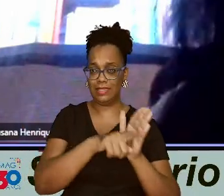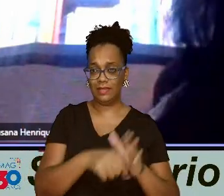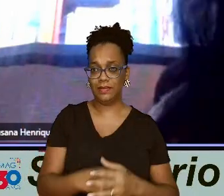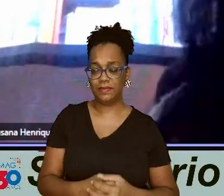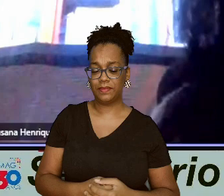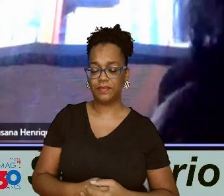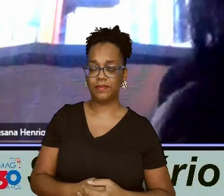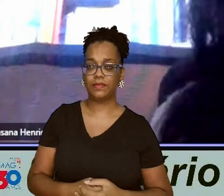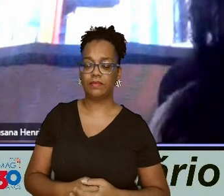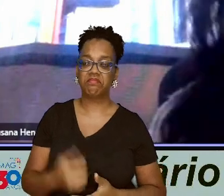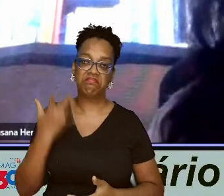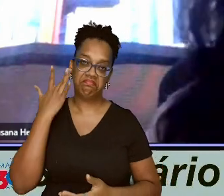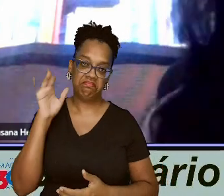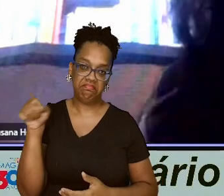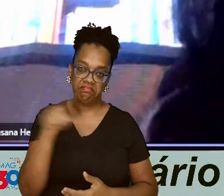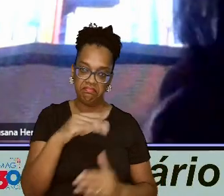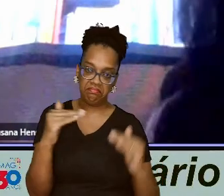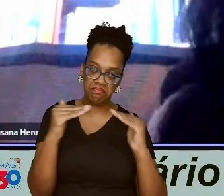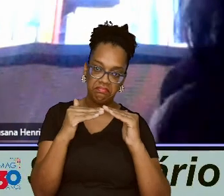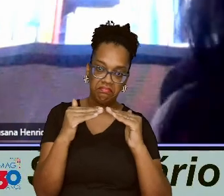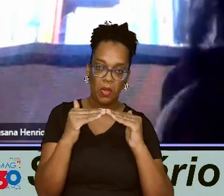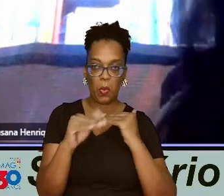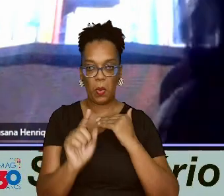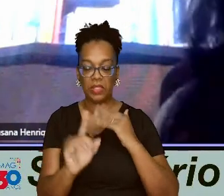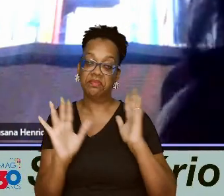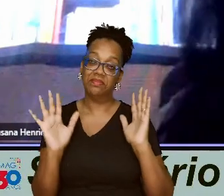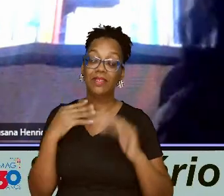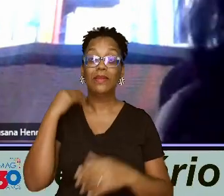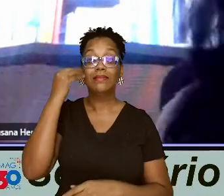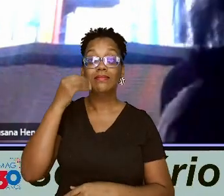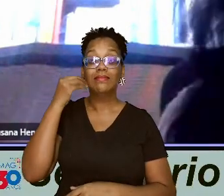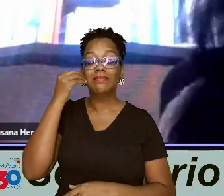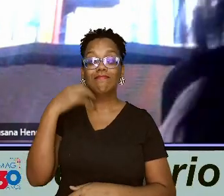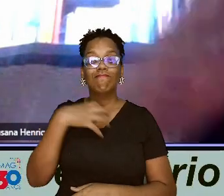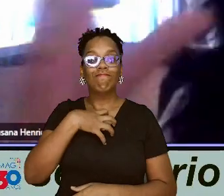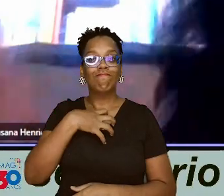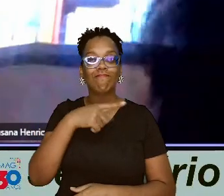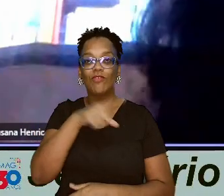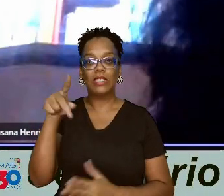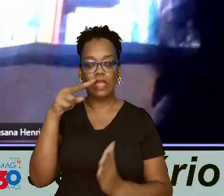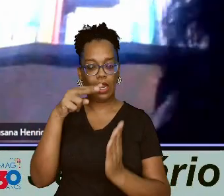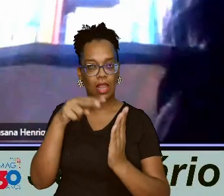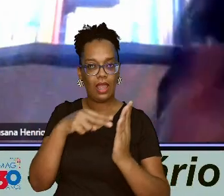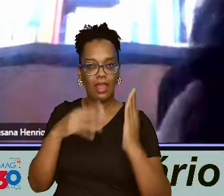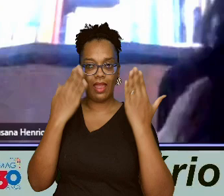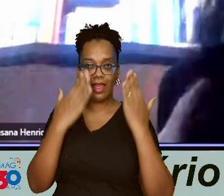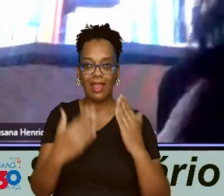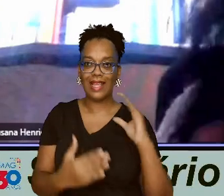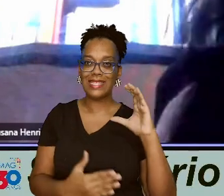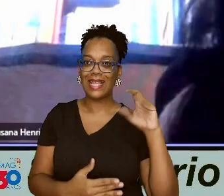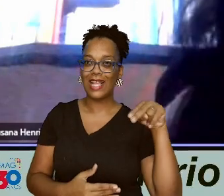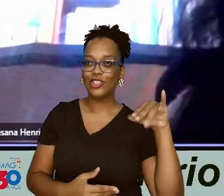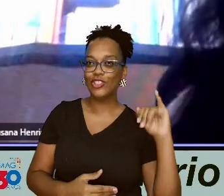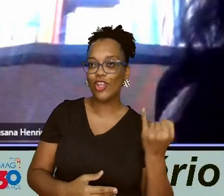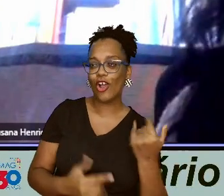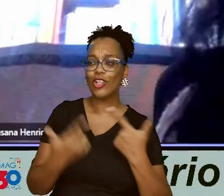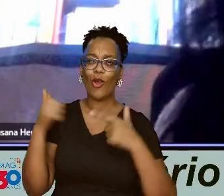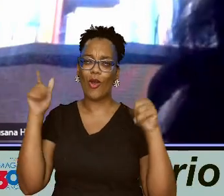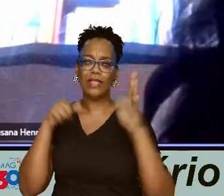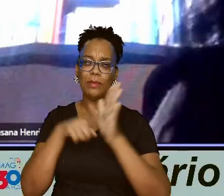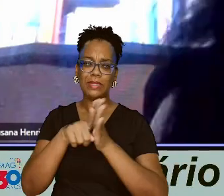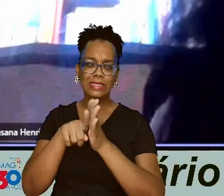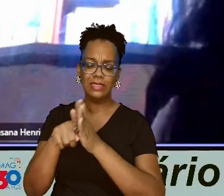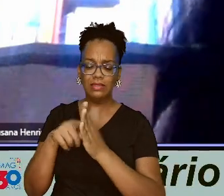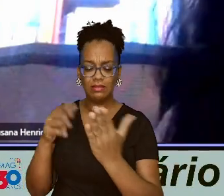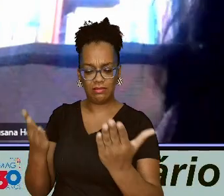Não sei se vocês concordam comigo, mas depois dessa experiência, talvez a forma como vocês leiam os dados do CNJ ou de qualquer outras pesquisas que vocês que cheguem